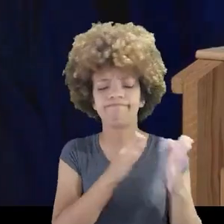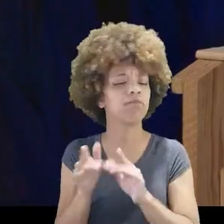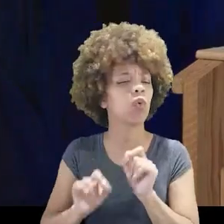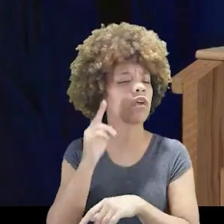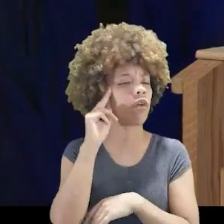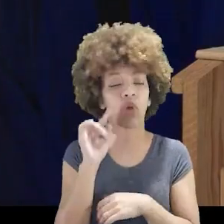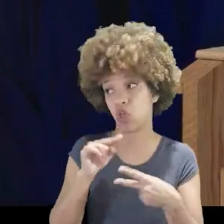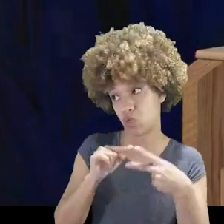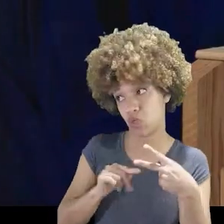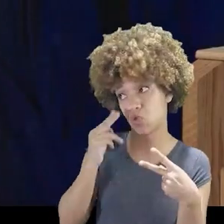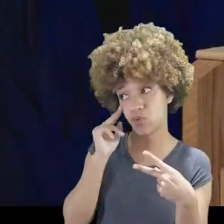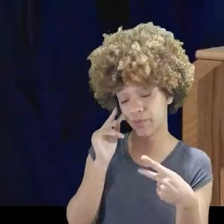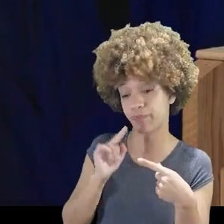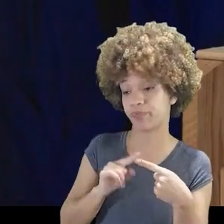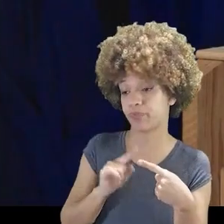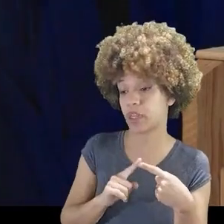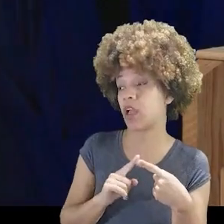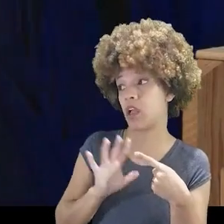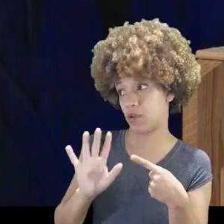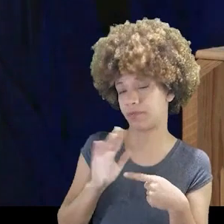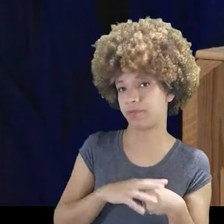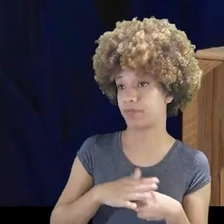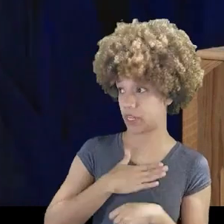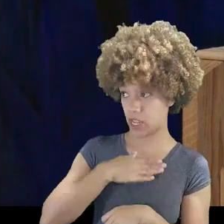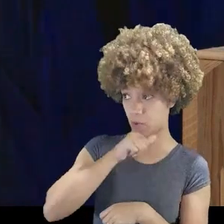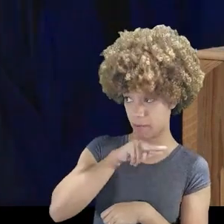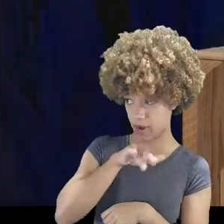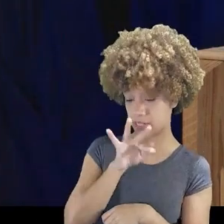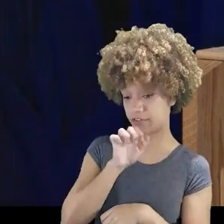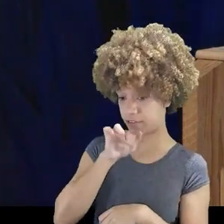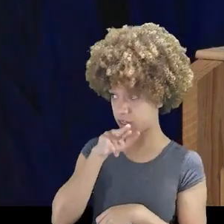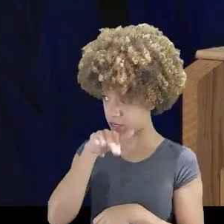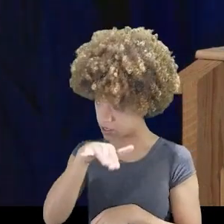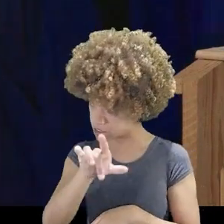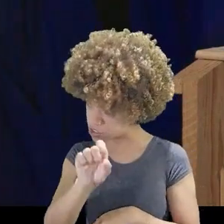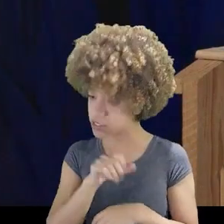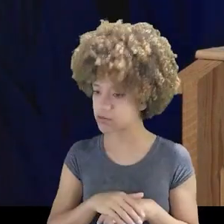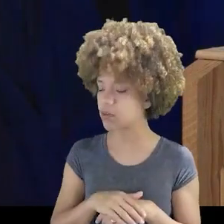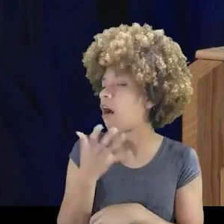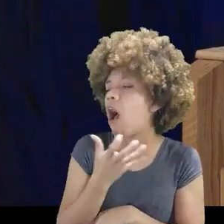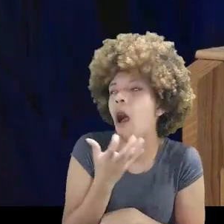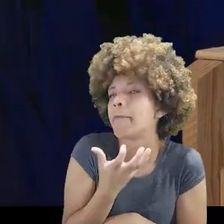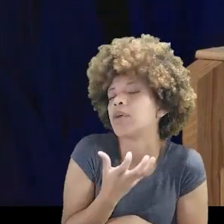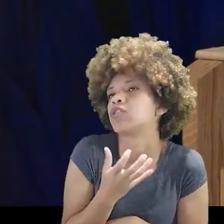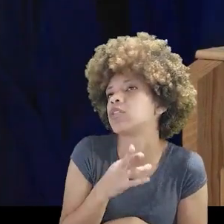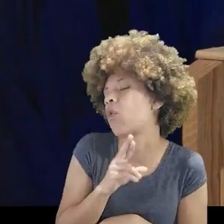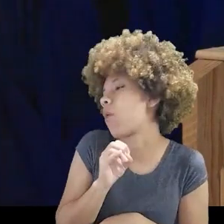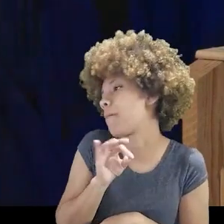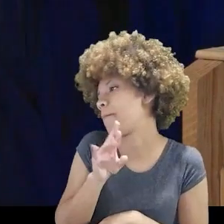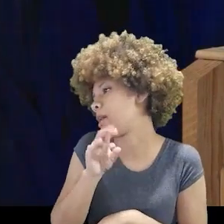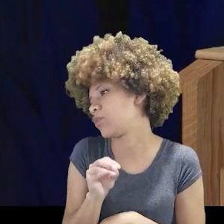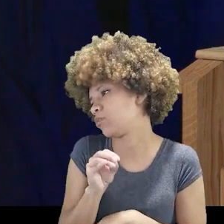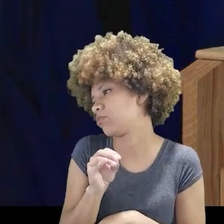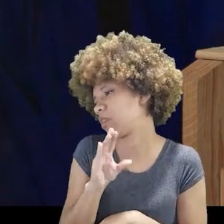você gosta dois tipos de sonho o sonho telúrico então vamos lá eu Márcia Fernandes Sempre Roberto Carlos né deu